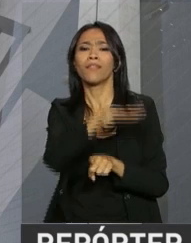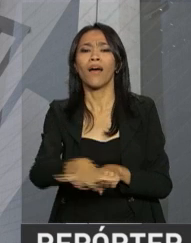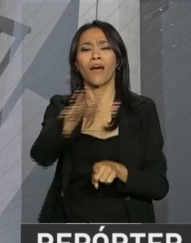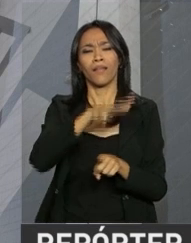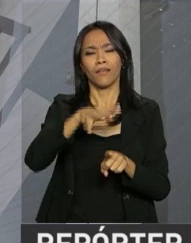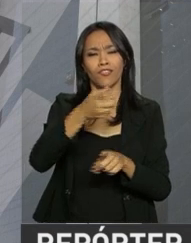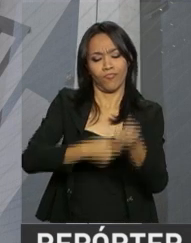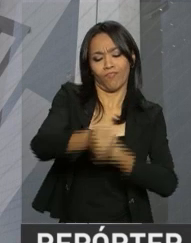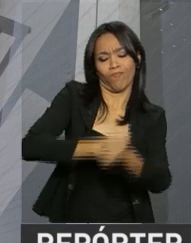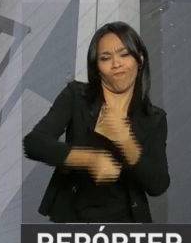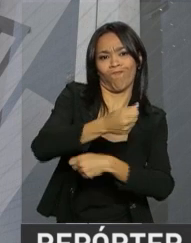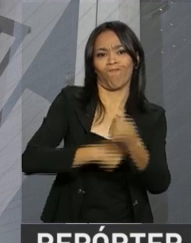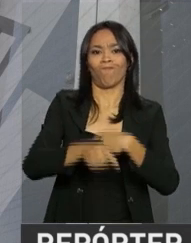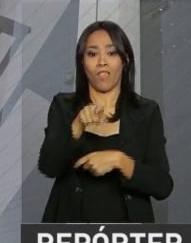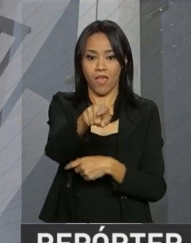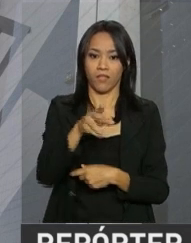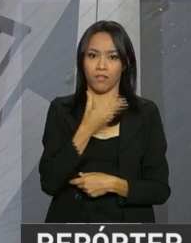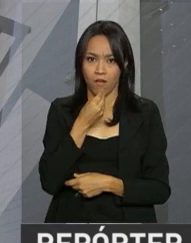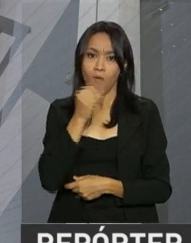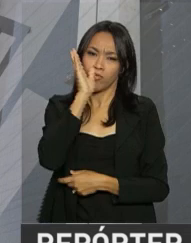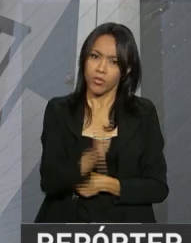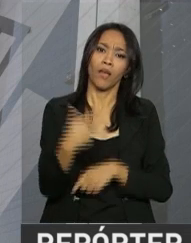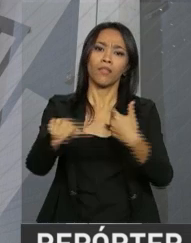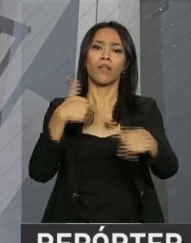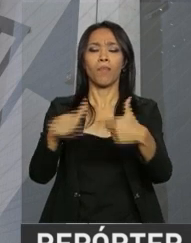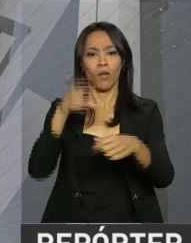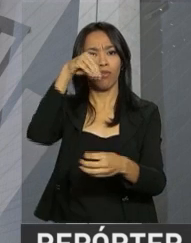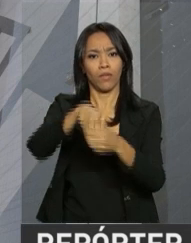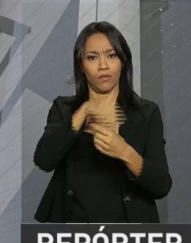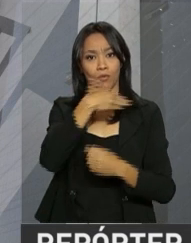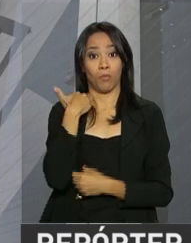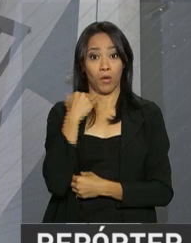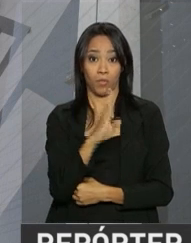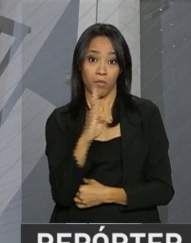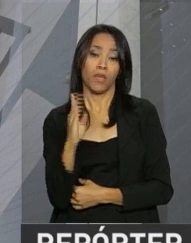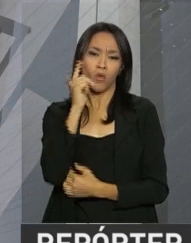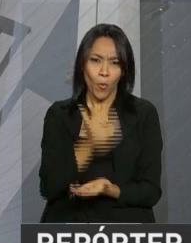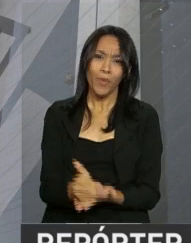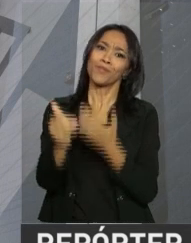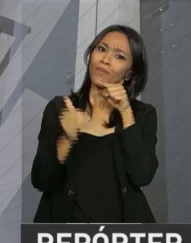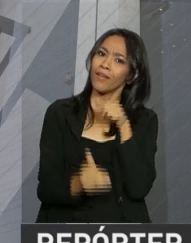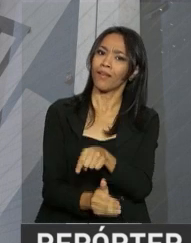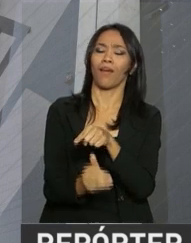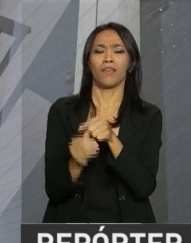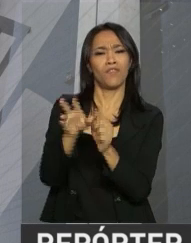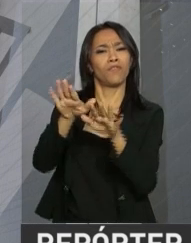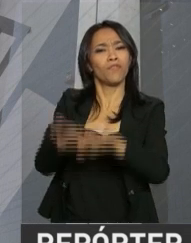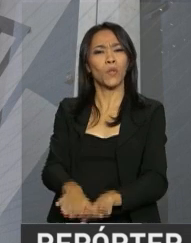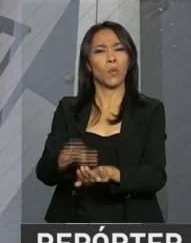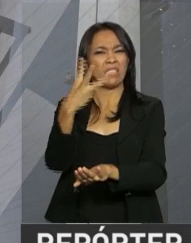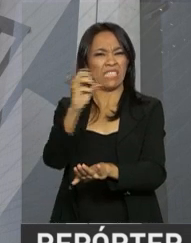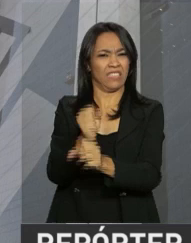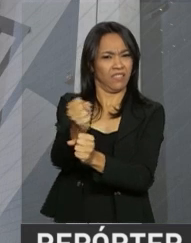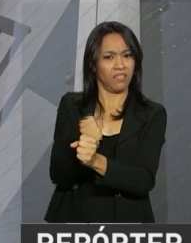investidor cafarelli já trabalhou no Banco do Brasil inclusive foi lá que iniciou a carreira onde permaneceu por mais de